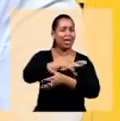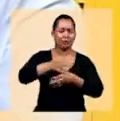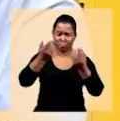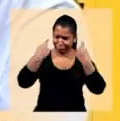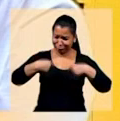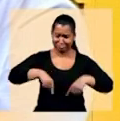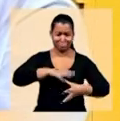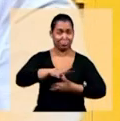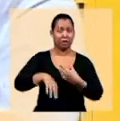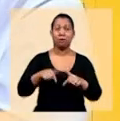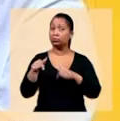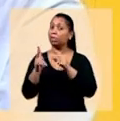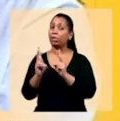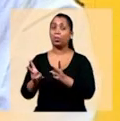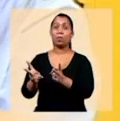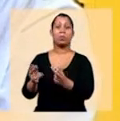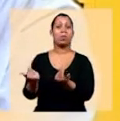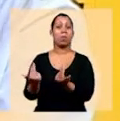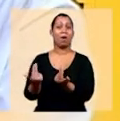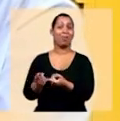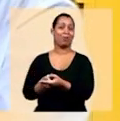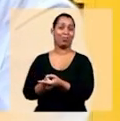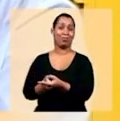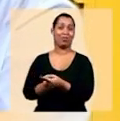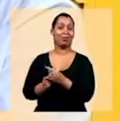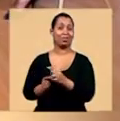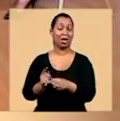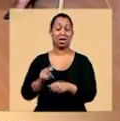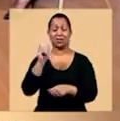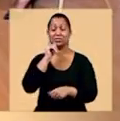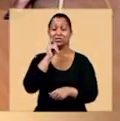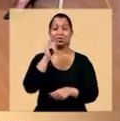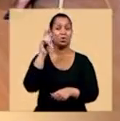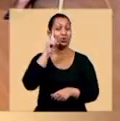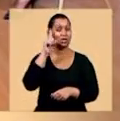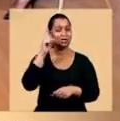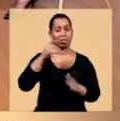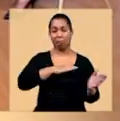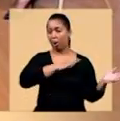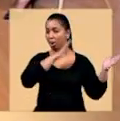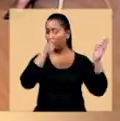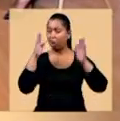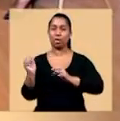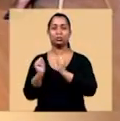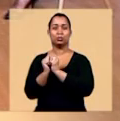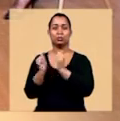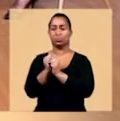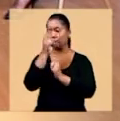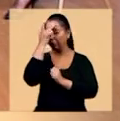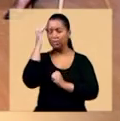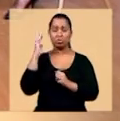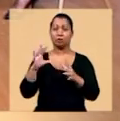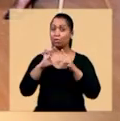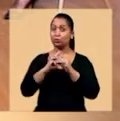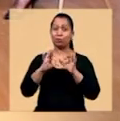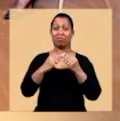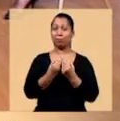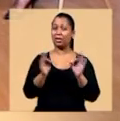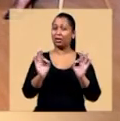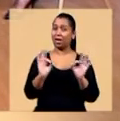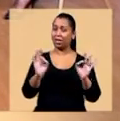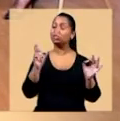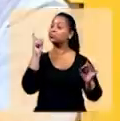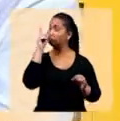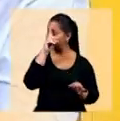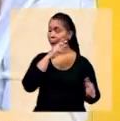com todo o seu entorno. E no trabalho não é diferente. Onde você passa a maior parte do seu dia ali, né? passa a maior Sim. parte do dia com pessoas que não fazem parte